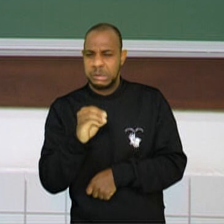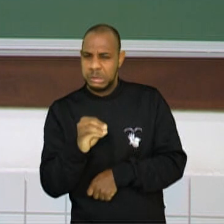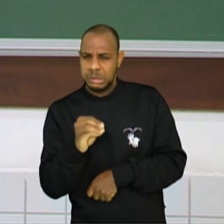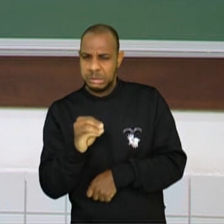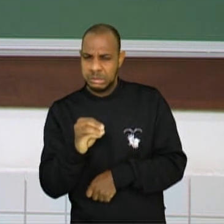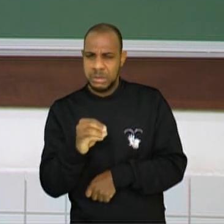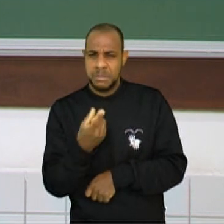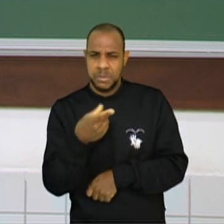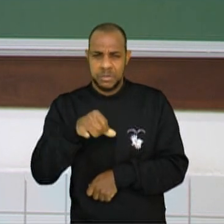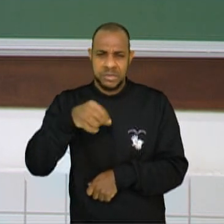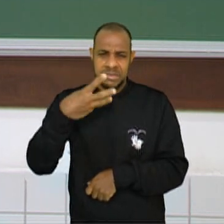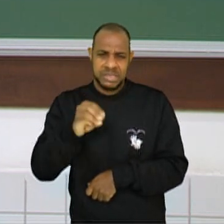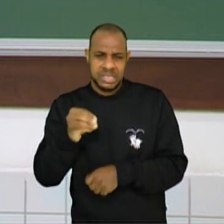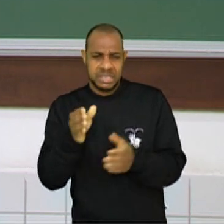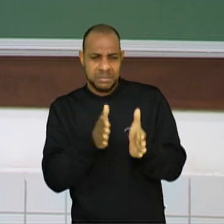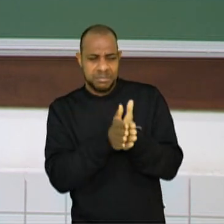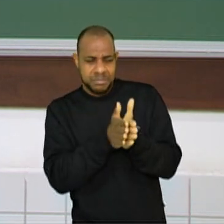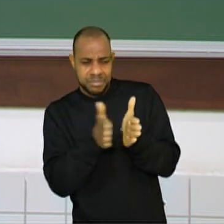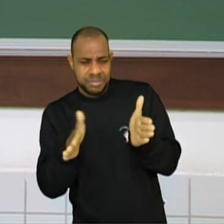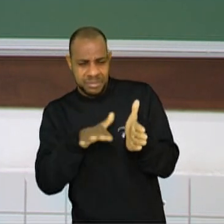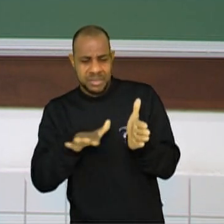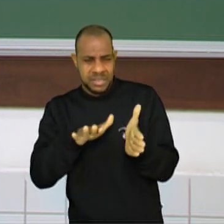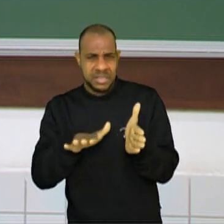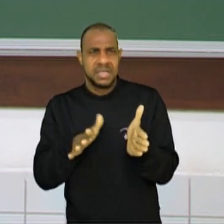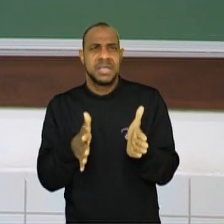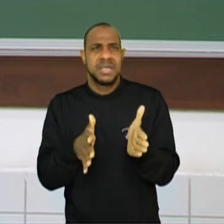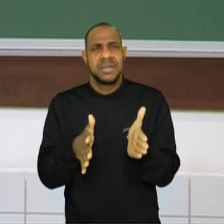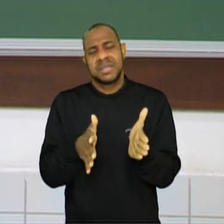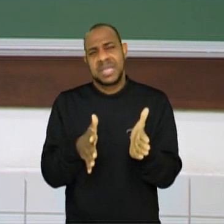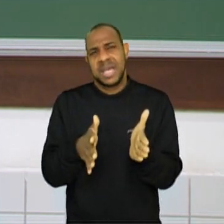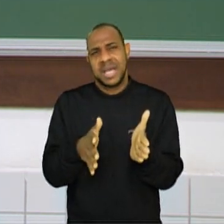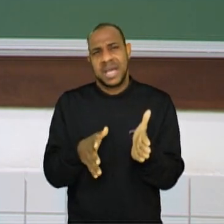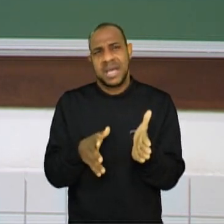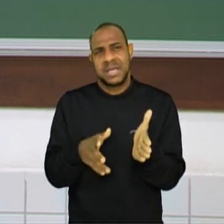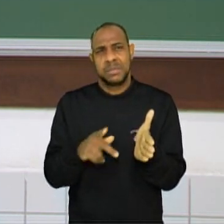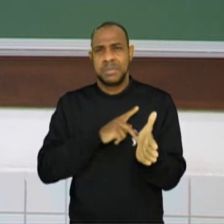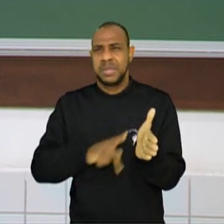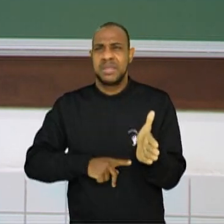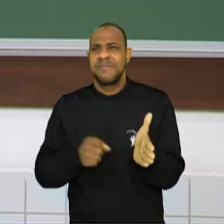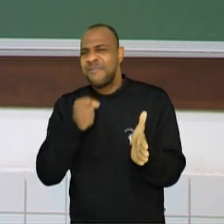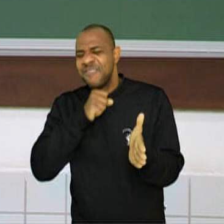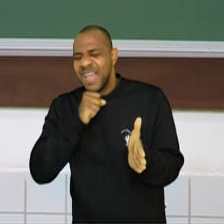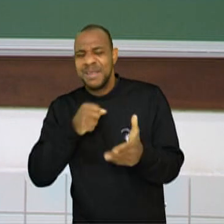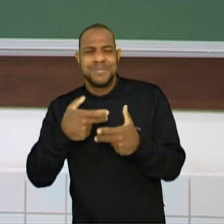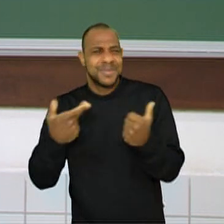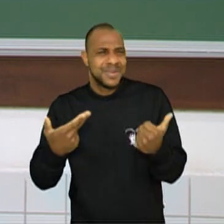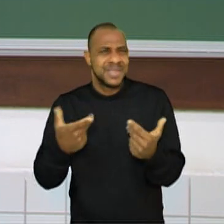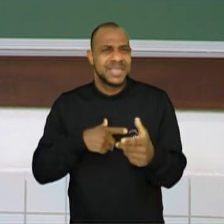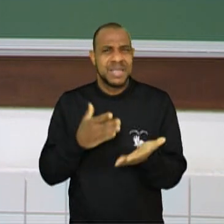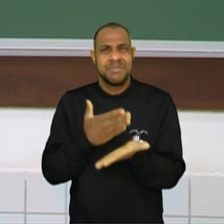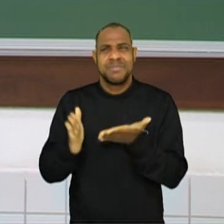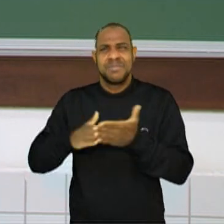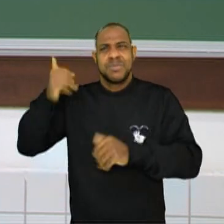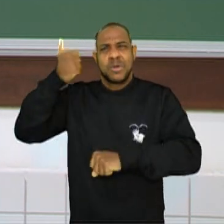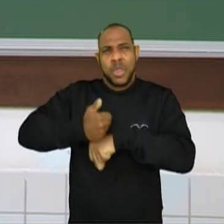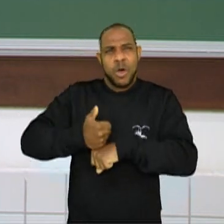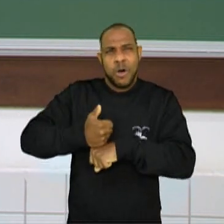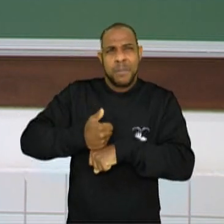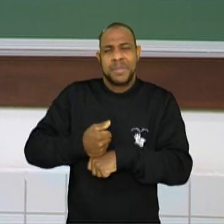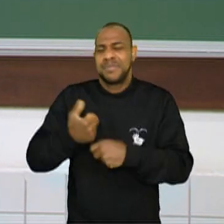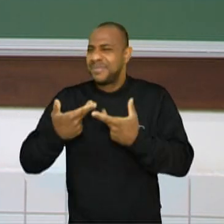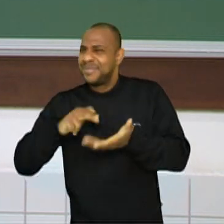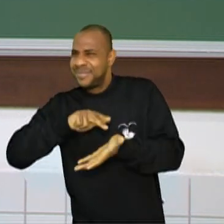período especial que é a República Velha, marcada lá pelo coronelismo, marcada por voto de cabresto, tem umas características